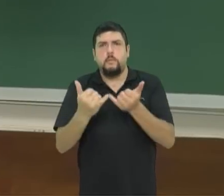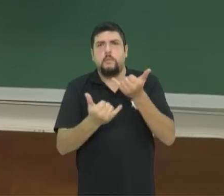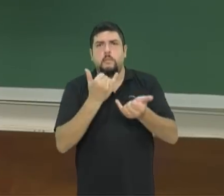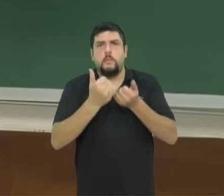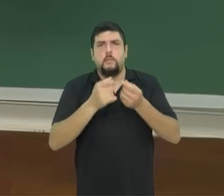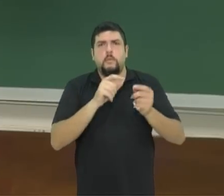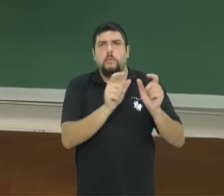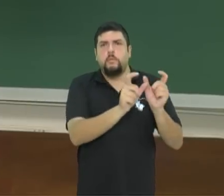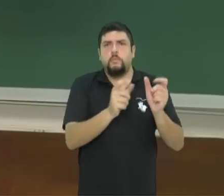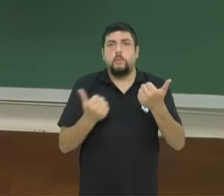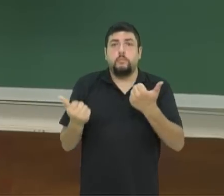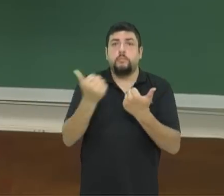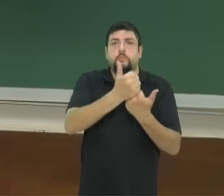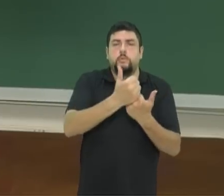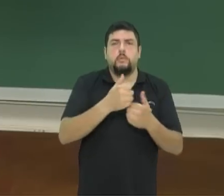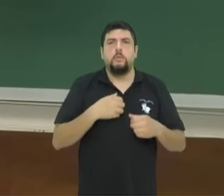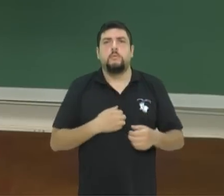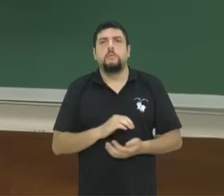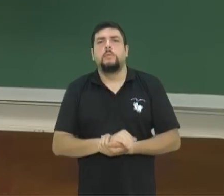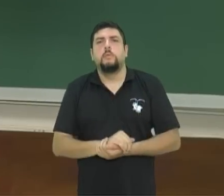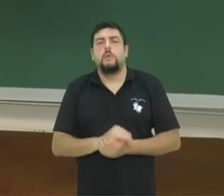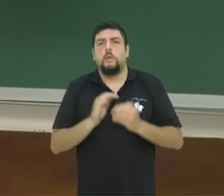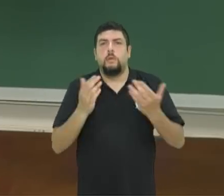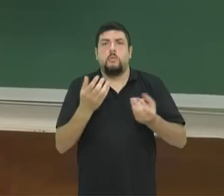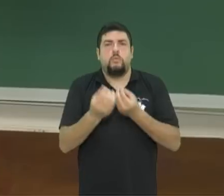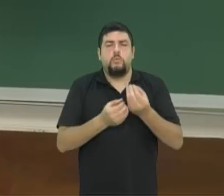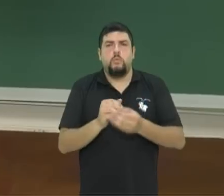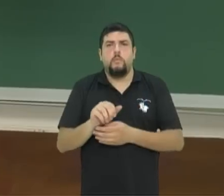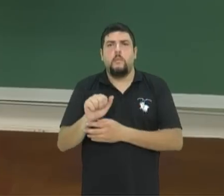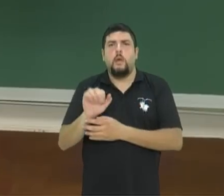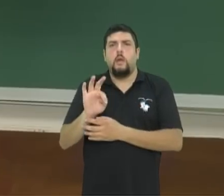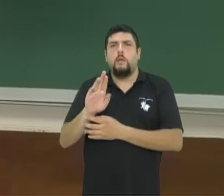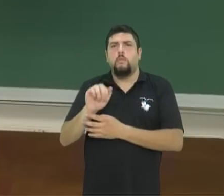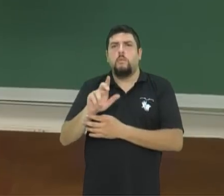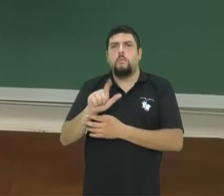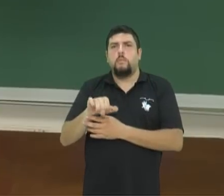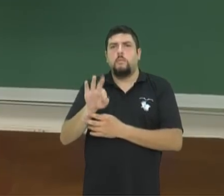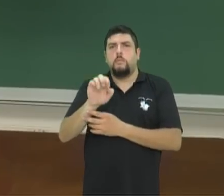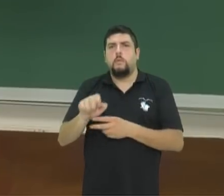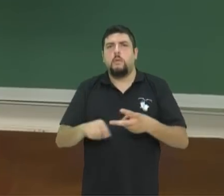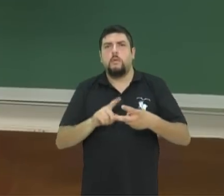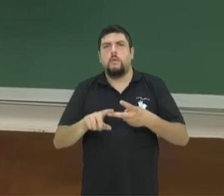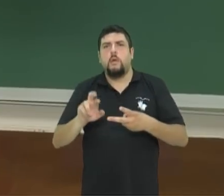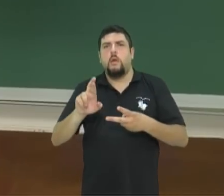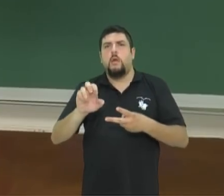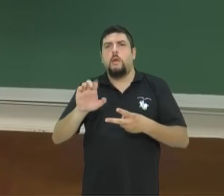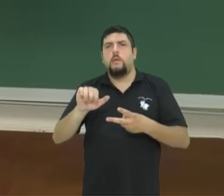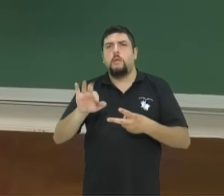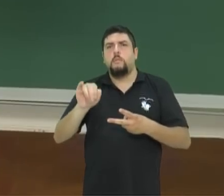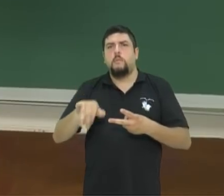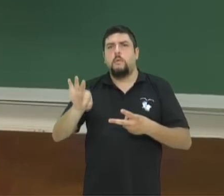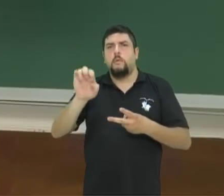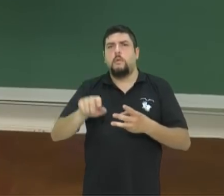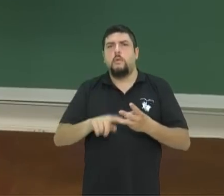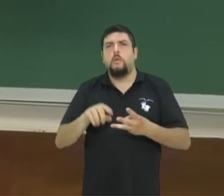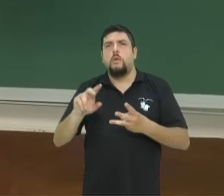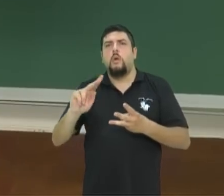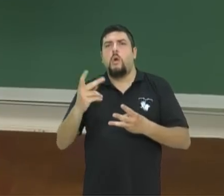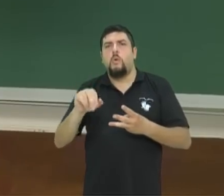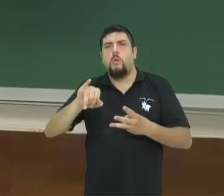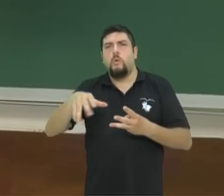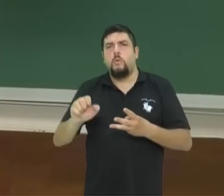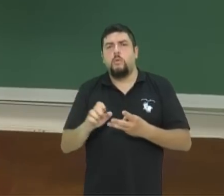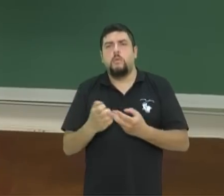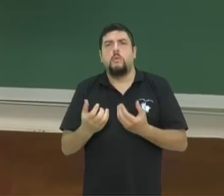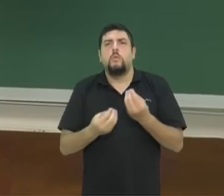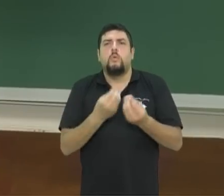E sempre que vai introduzir uma informação como atualmente, recentemente, nos dias atuais, nos dias de hoje, coloca-se